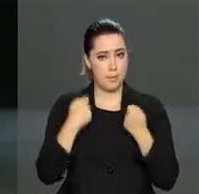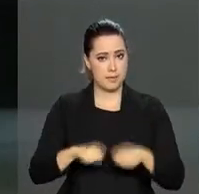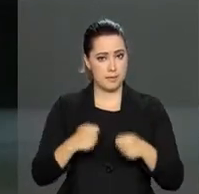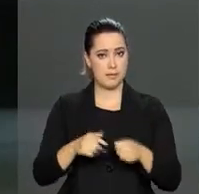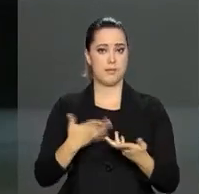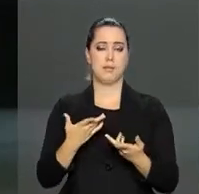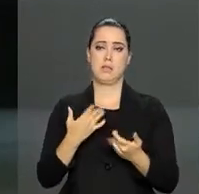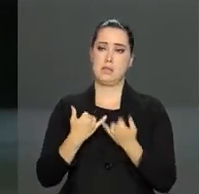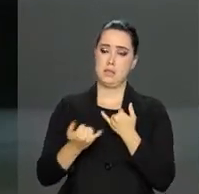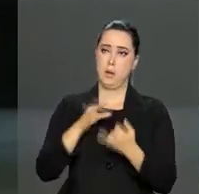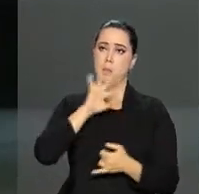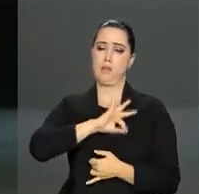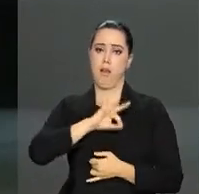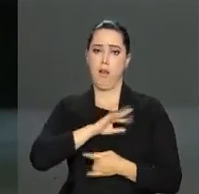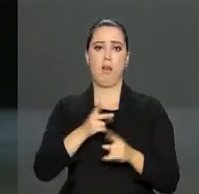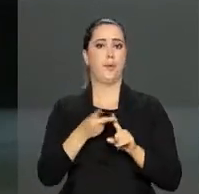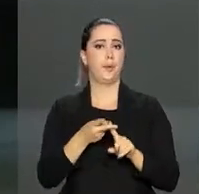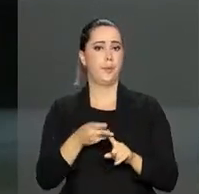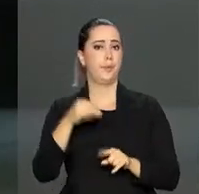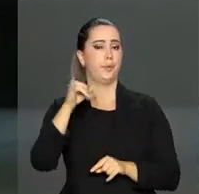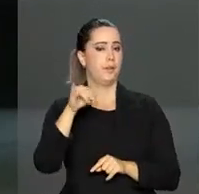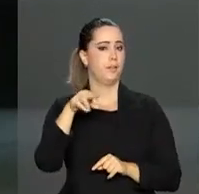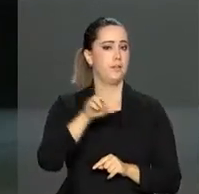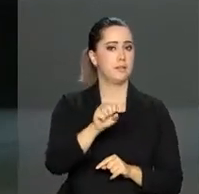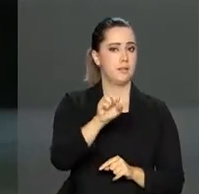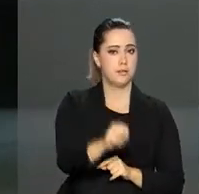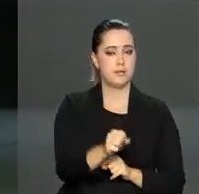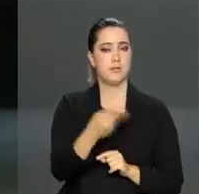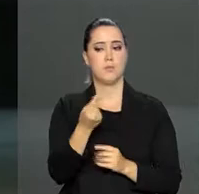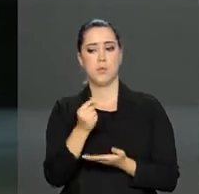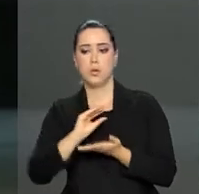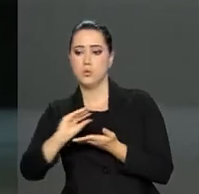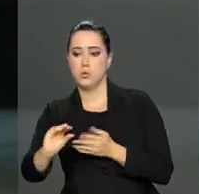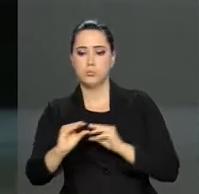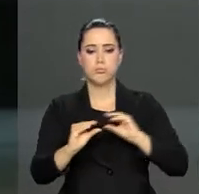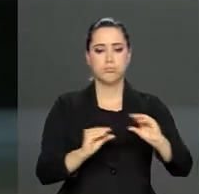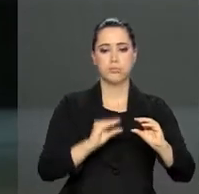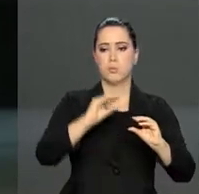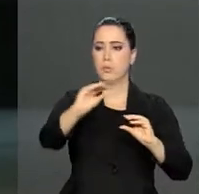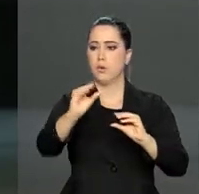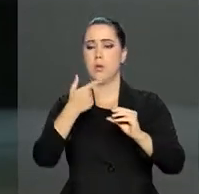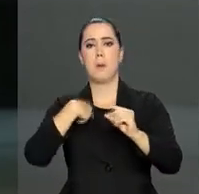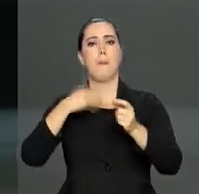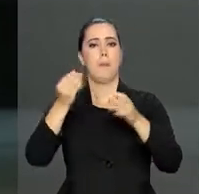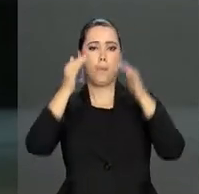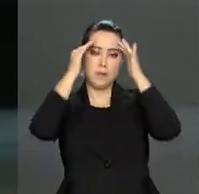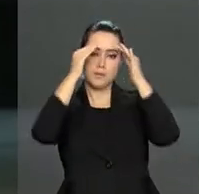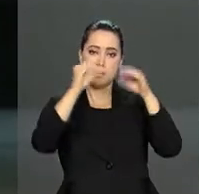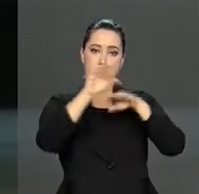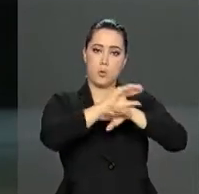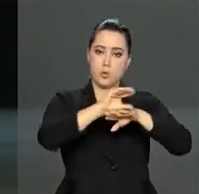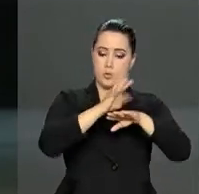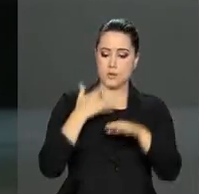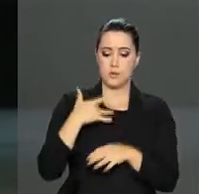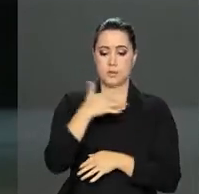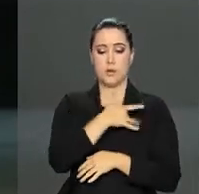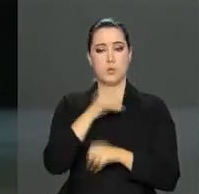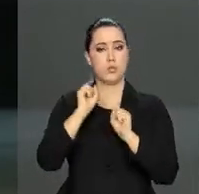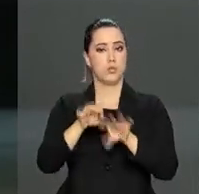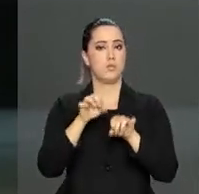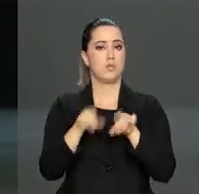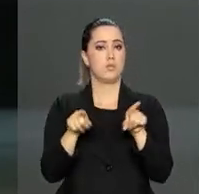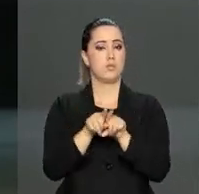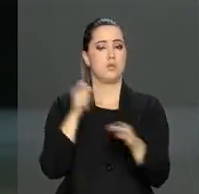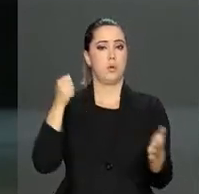público da previdência social os investimentos mínimos constitucionais em saúde educação e o